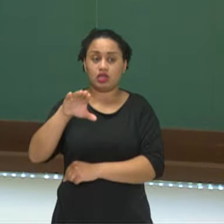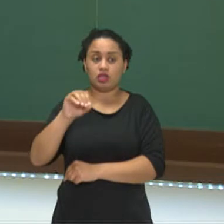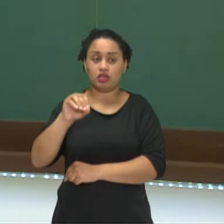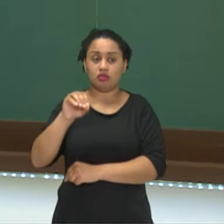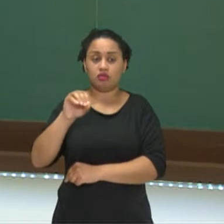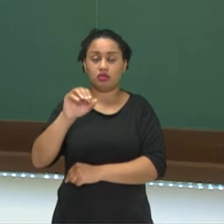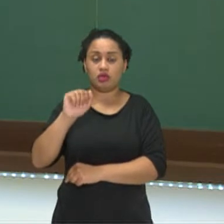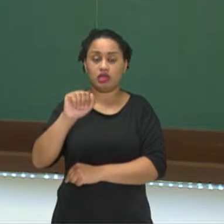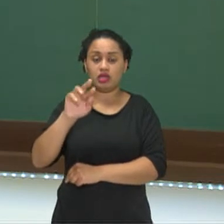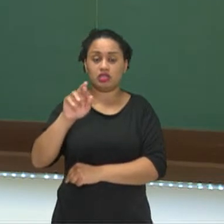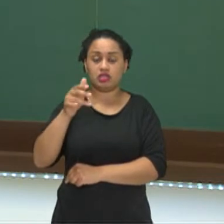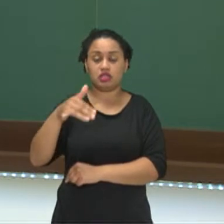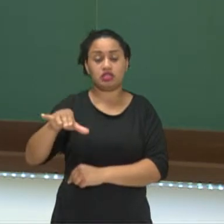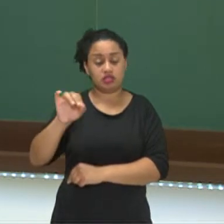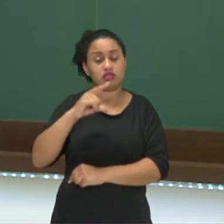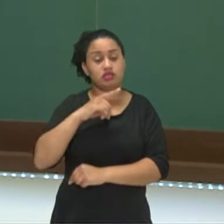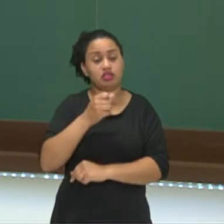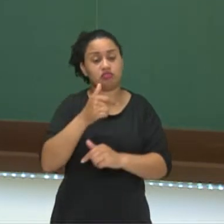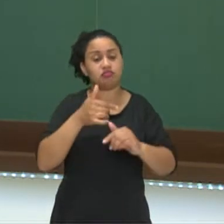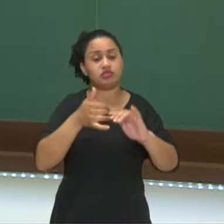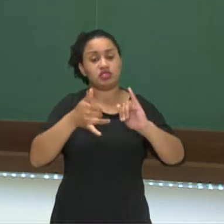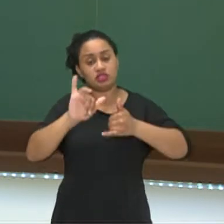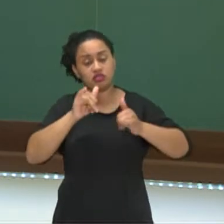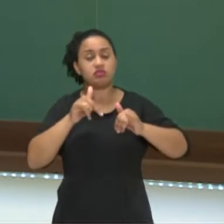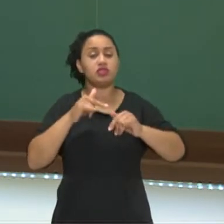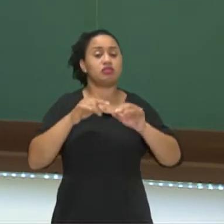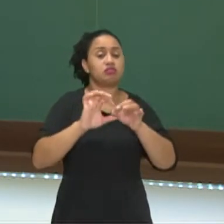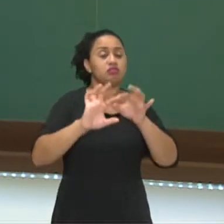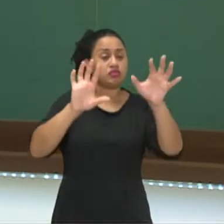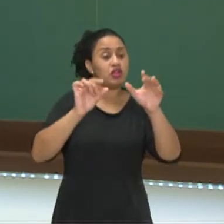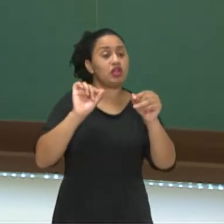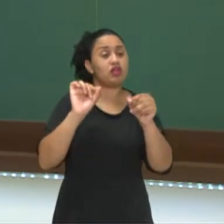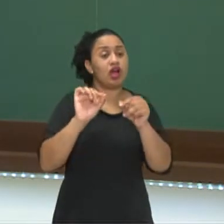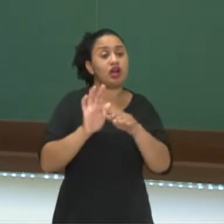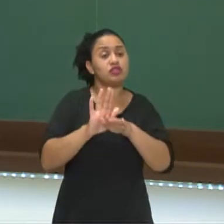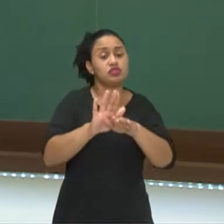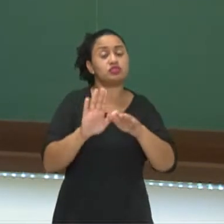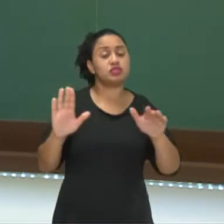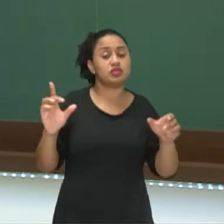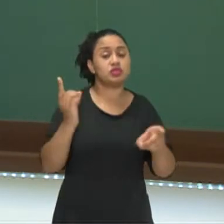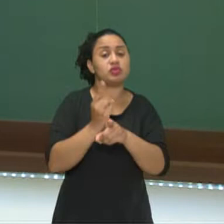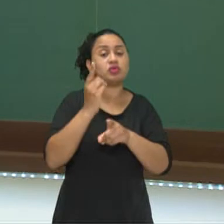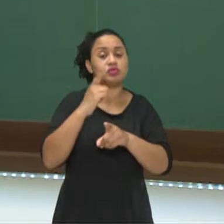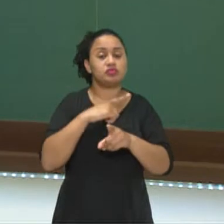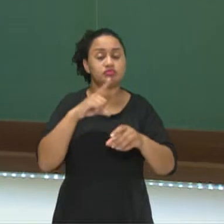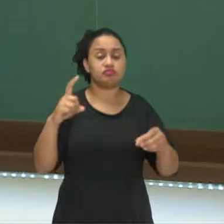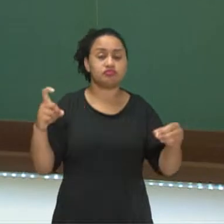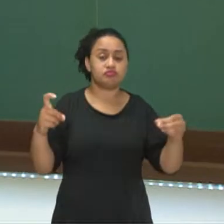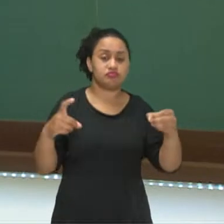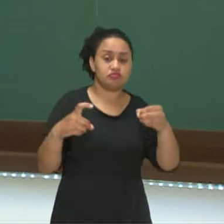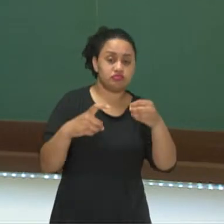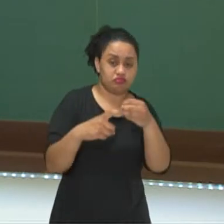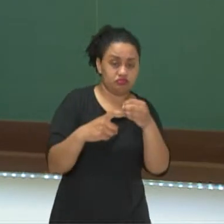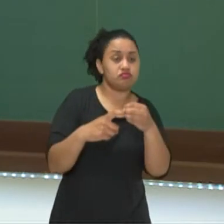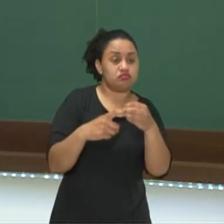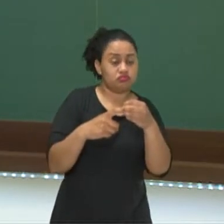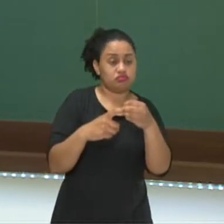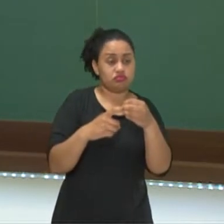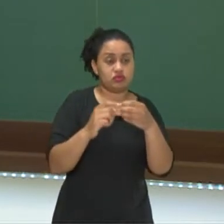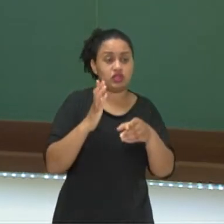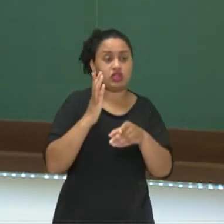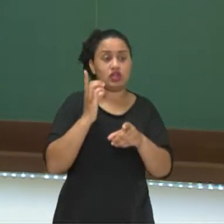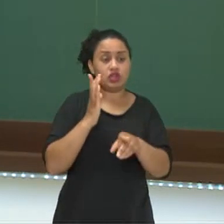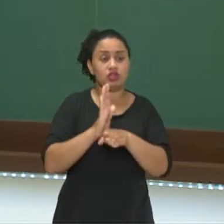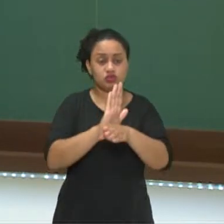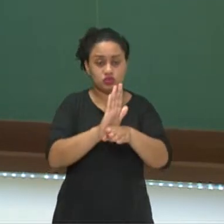Substâncias químicas são liberadas e vão favorecer então o encontro desse espermatozoide com o óvulo, com o